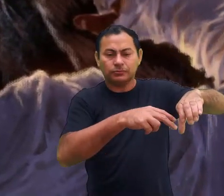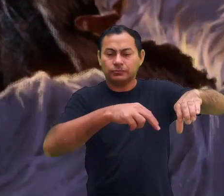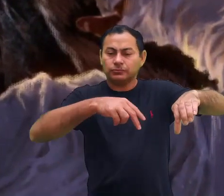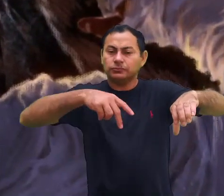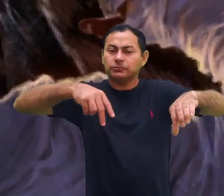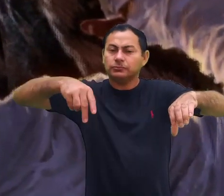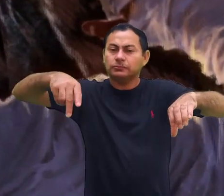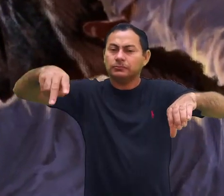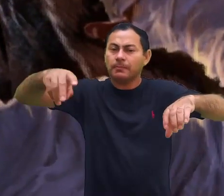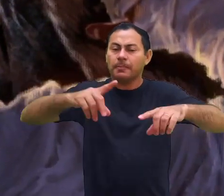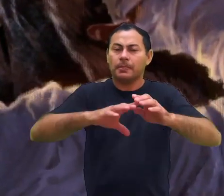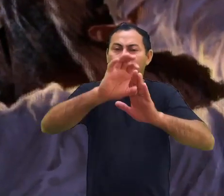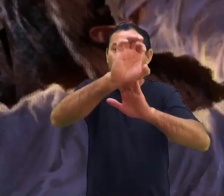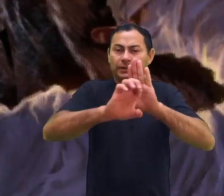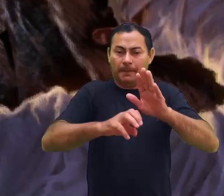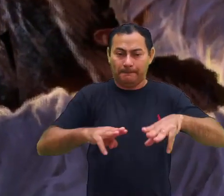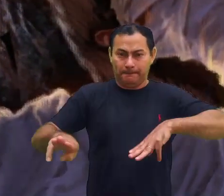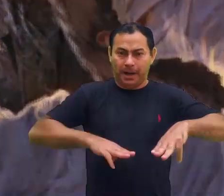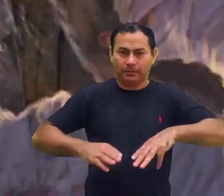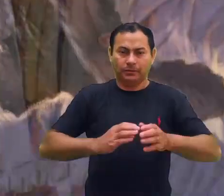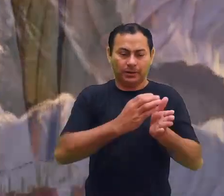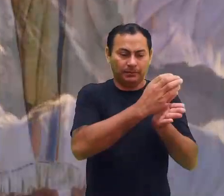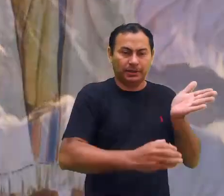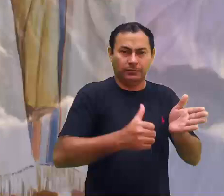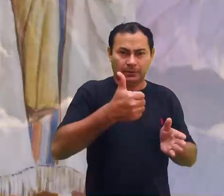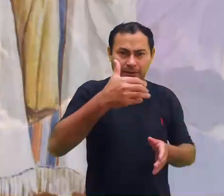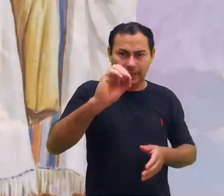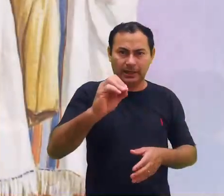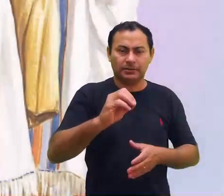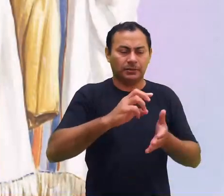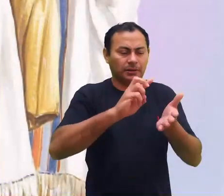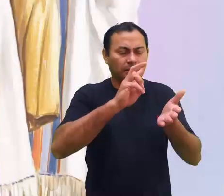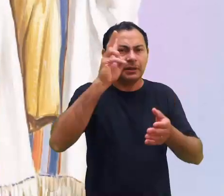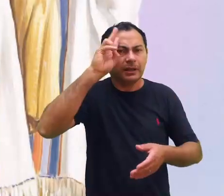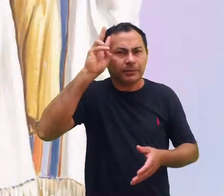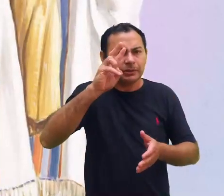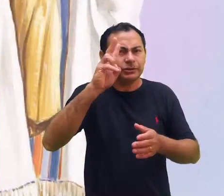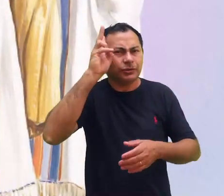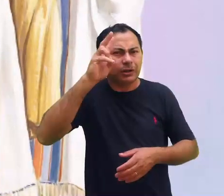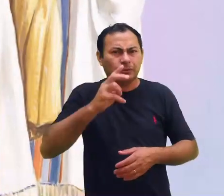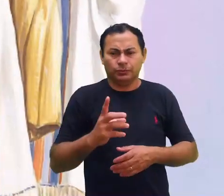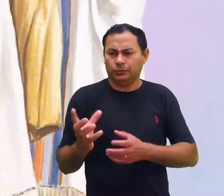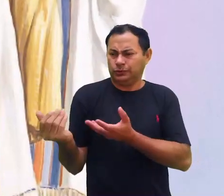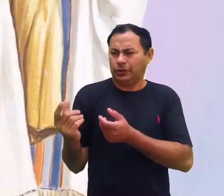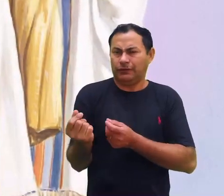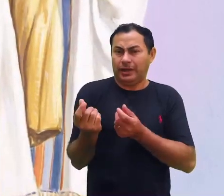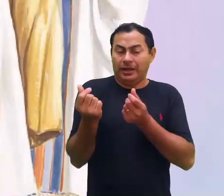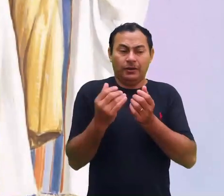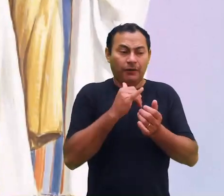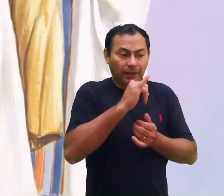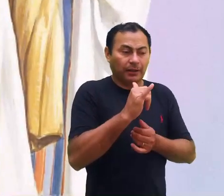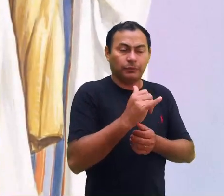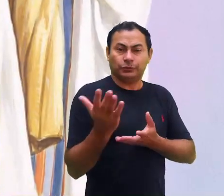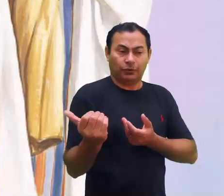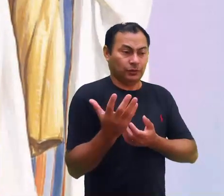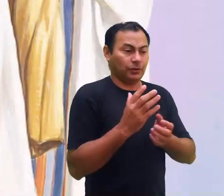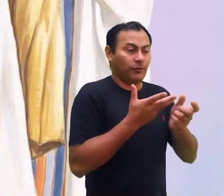ressuscitou. No Evangelho de Marcos, no capítulo 10, lemos a história de um jovem rico que correu até Jesus